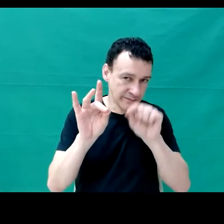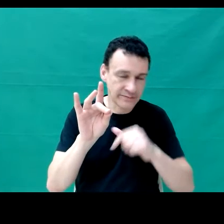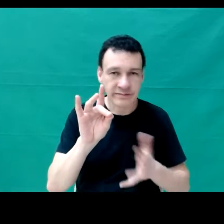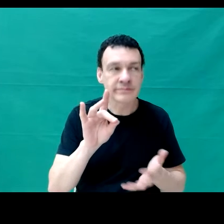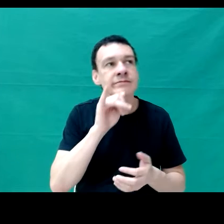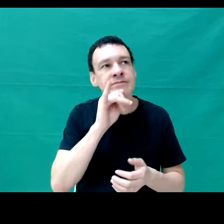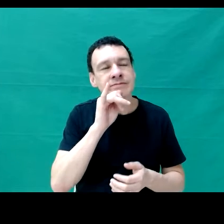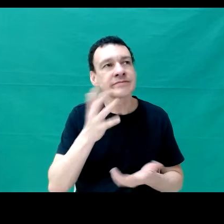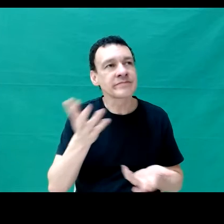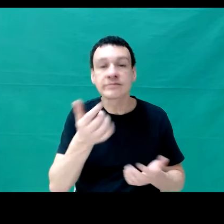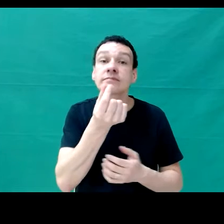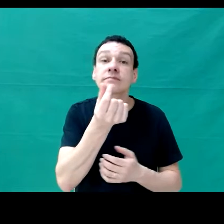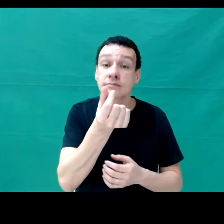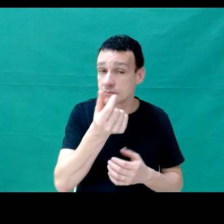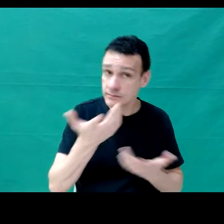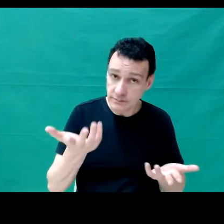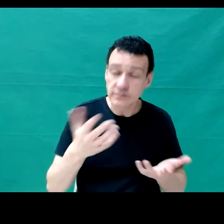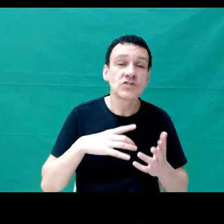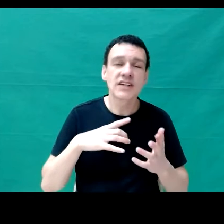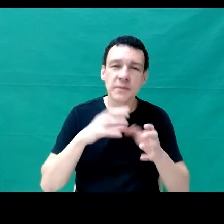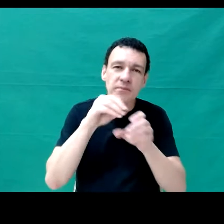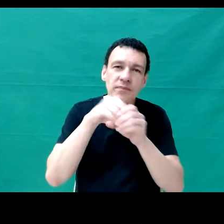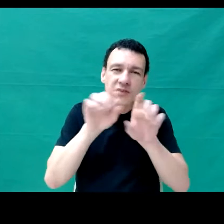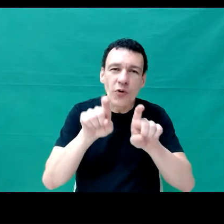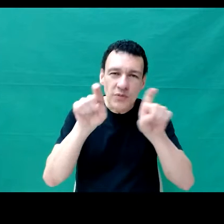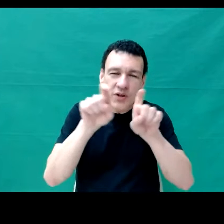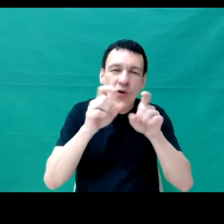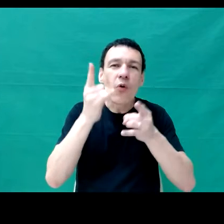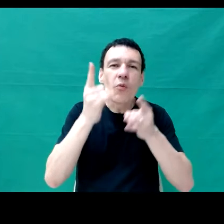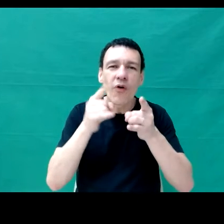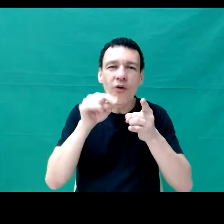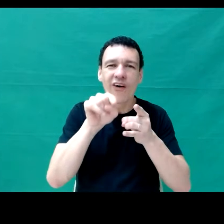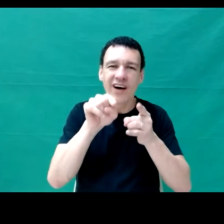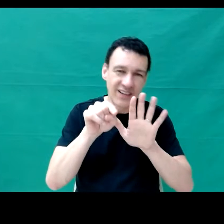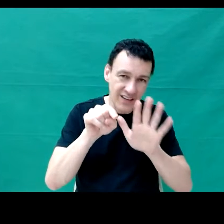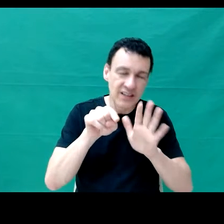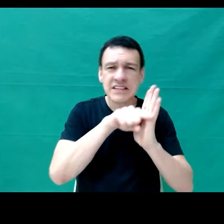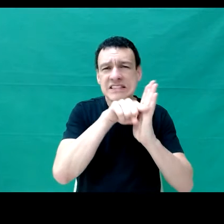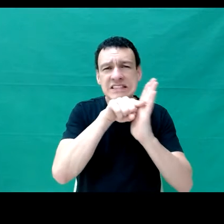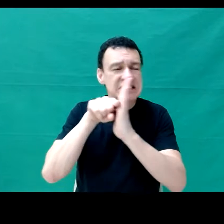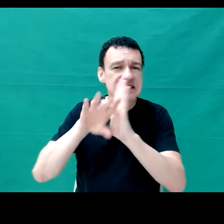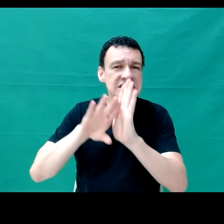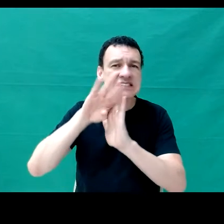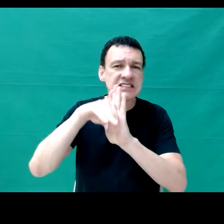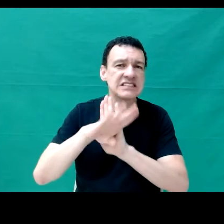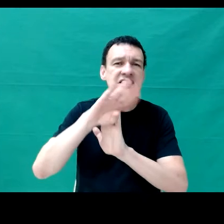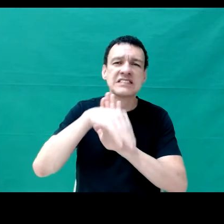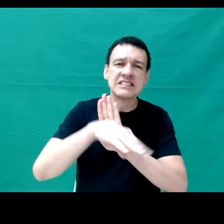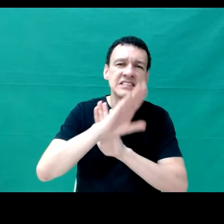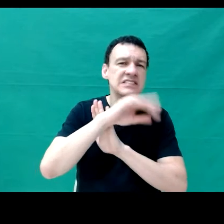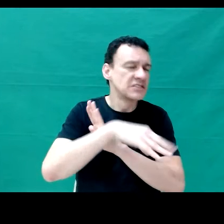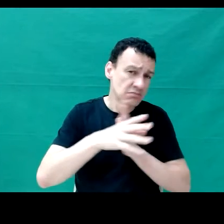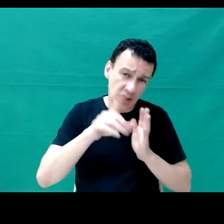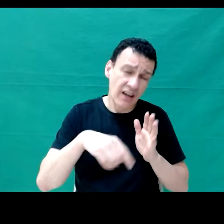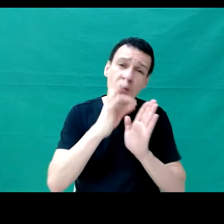mercado financeiro hoje, a gente tem os robôs, né, de mercado financeiro que São robôs códigos, né, feito em